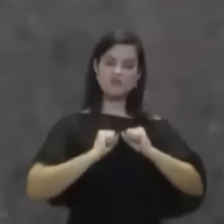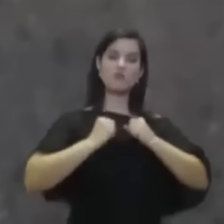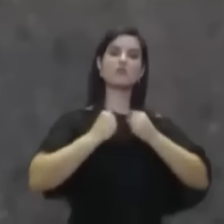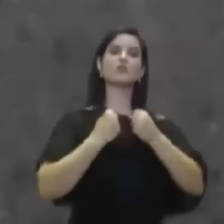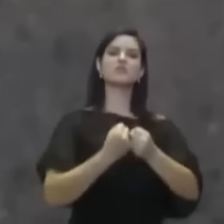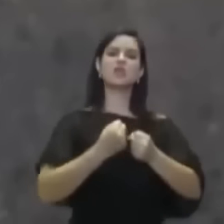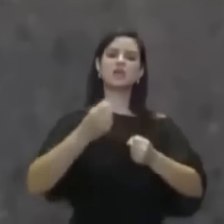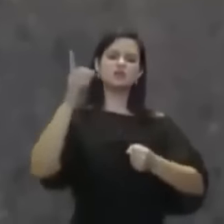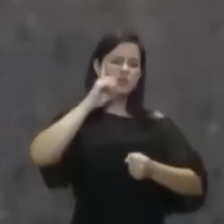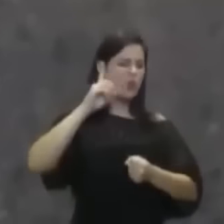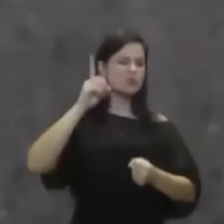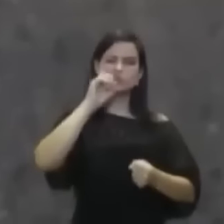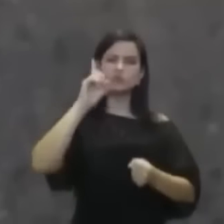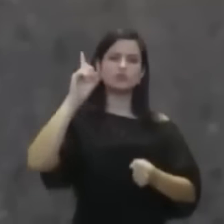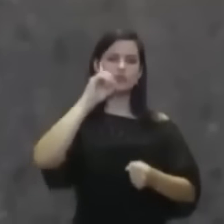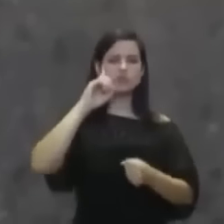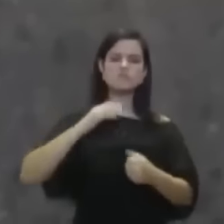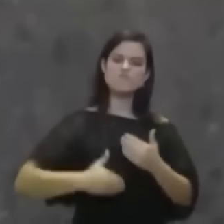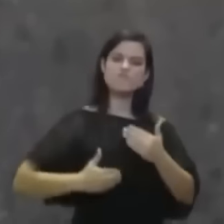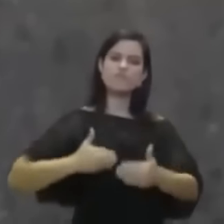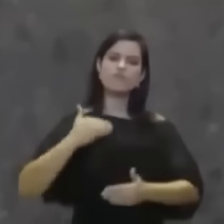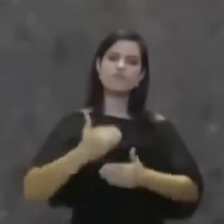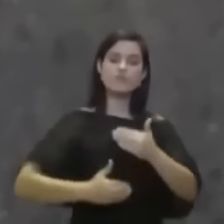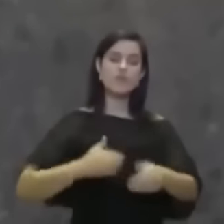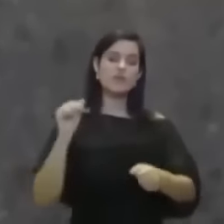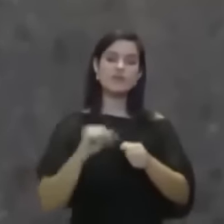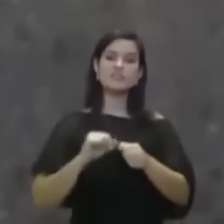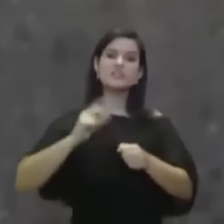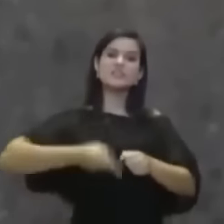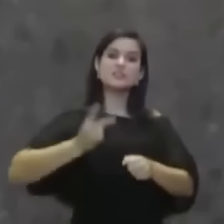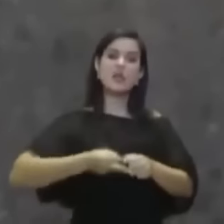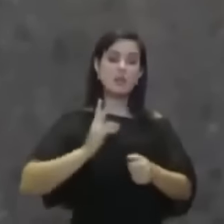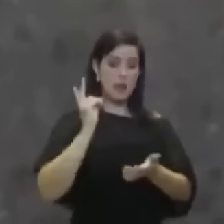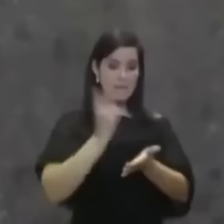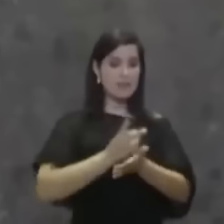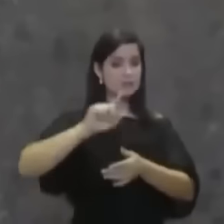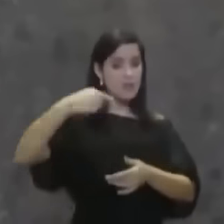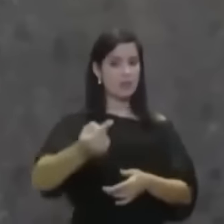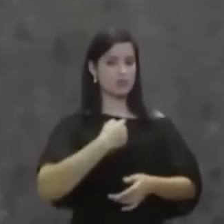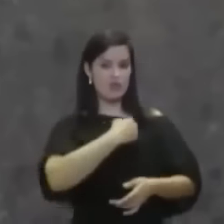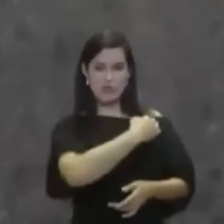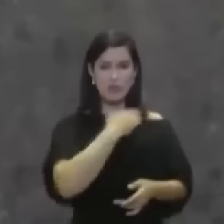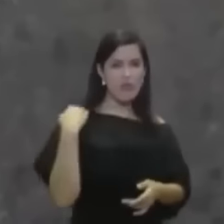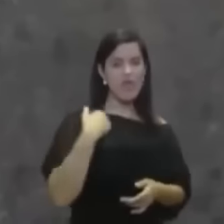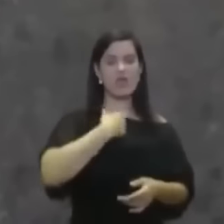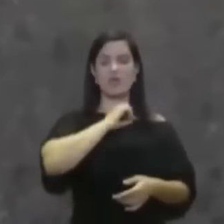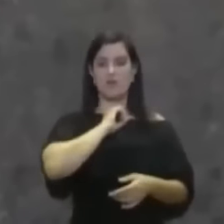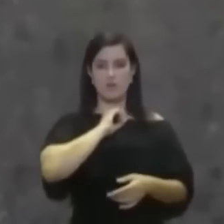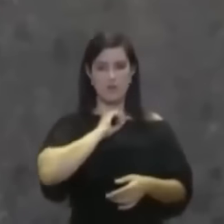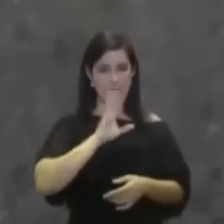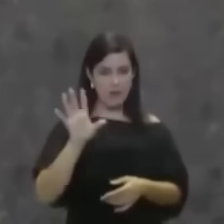esforçar-me-ei diligentemente por fazer que a todo tempo, mesmo depois da minha partida, do meu êxodo, da minha